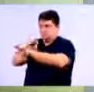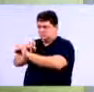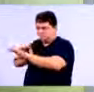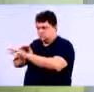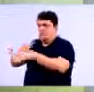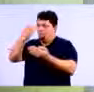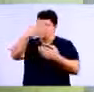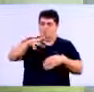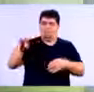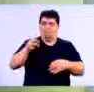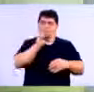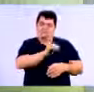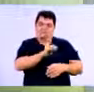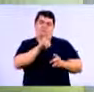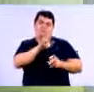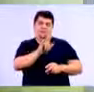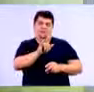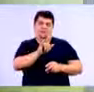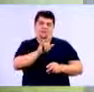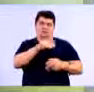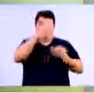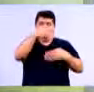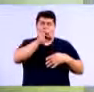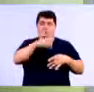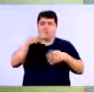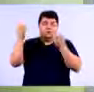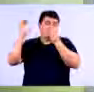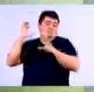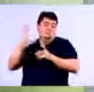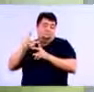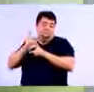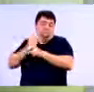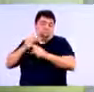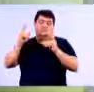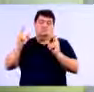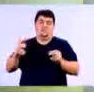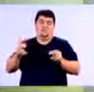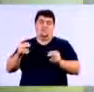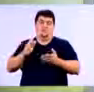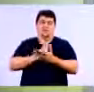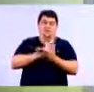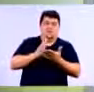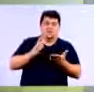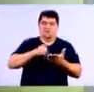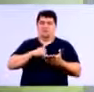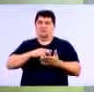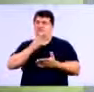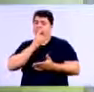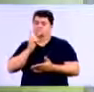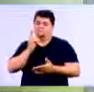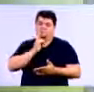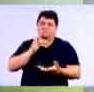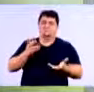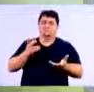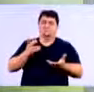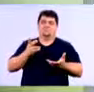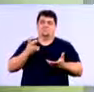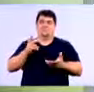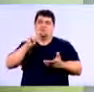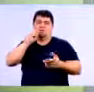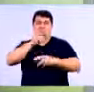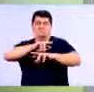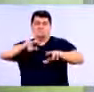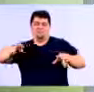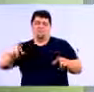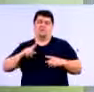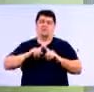Então, a prova é reflexo de tudo que a gente falou em sala de aula. Talvez até apareça lá um restaurante, né, professora? Uma padaria,